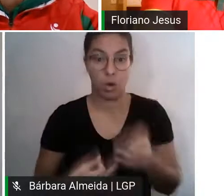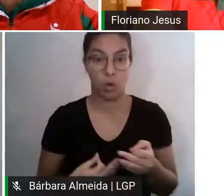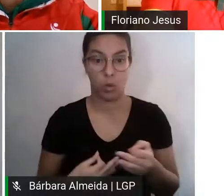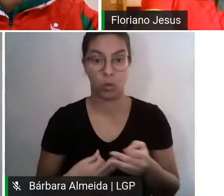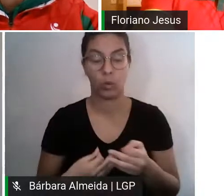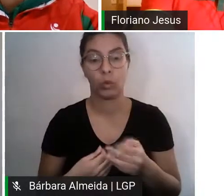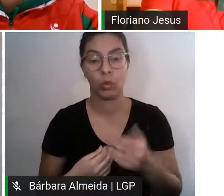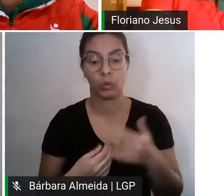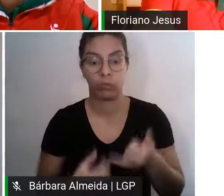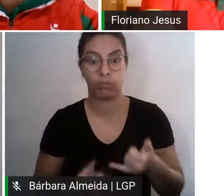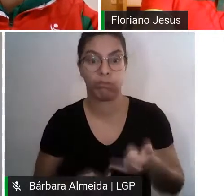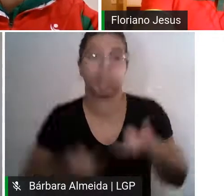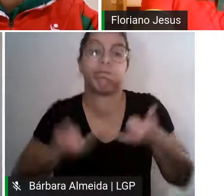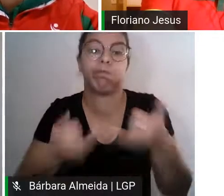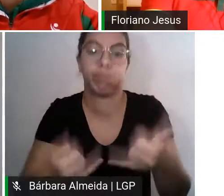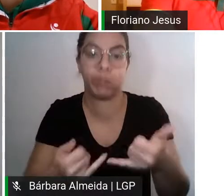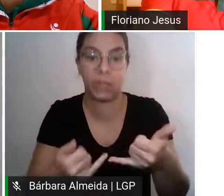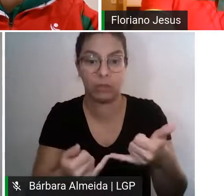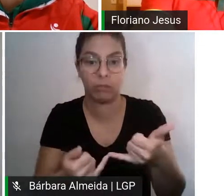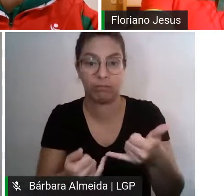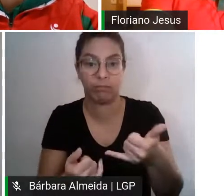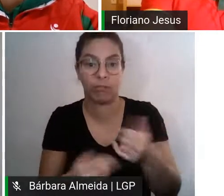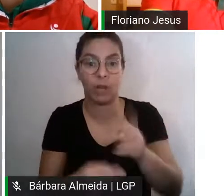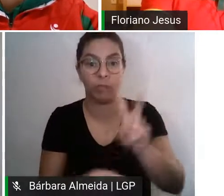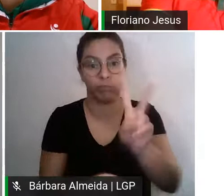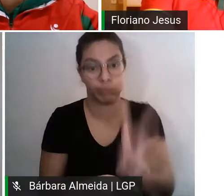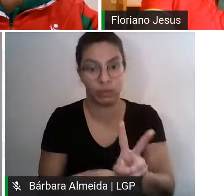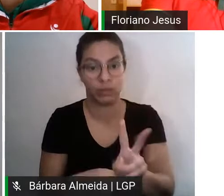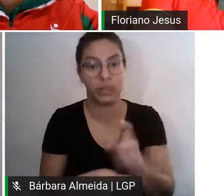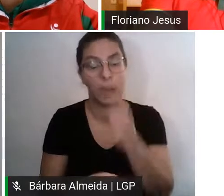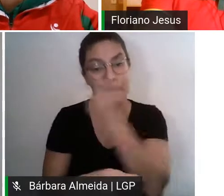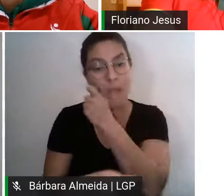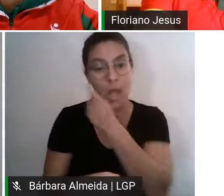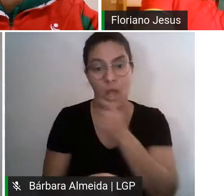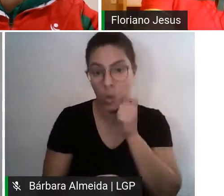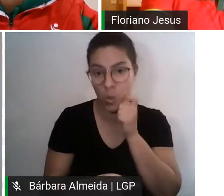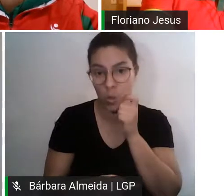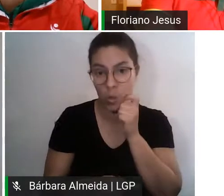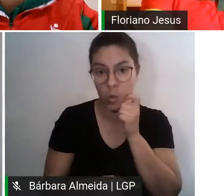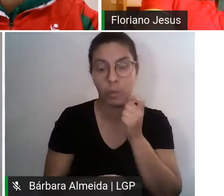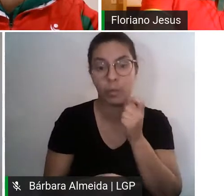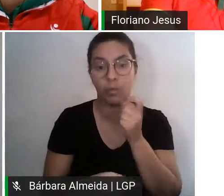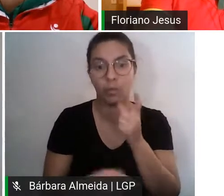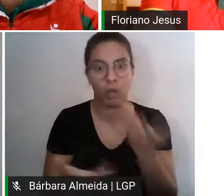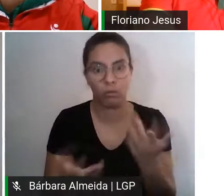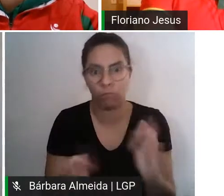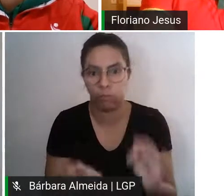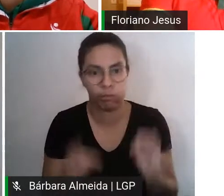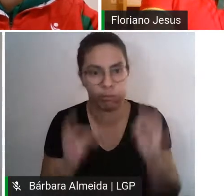era este ano, em maio. Depois de ter sido adiado,